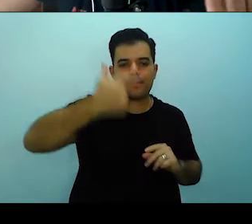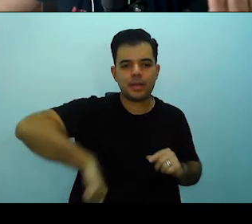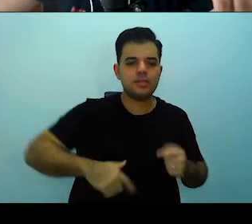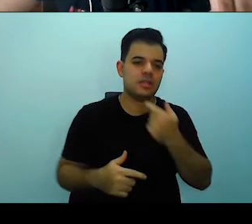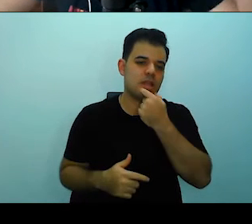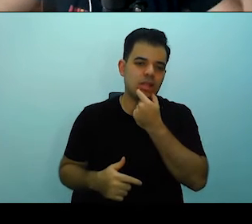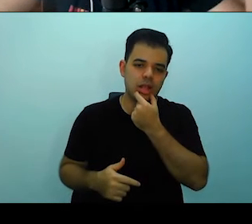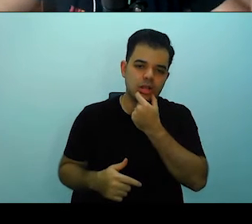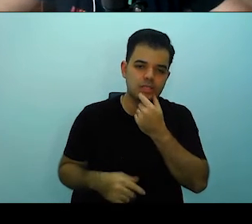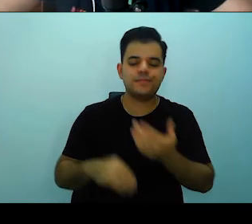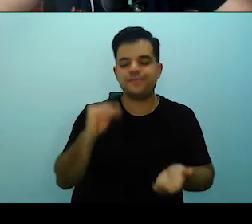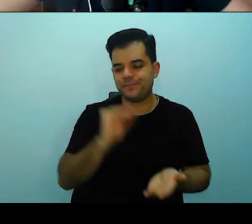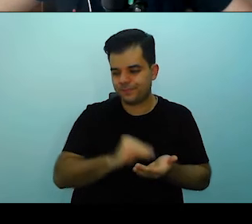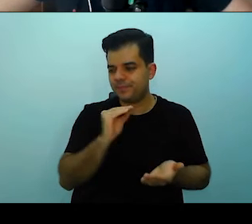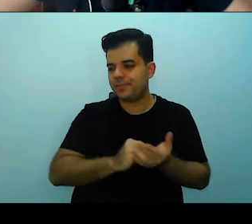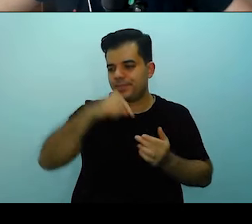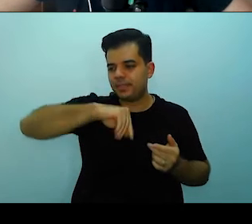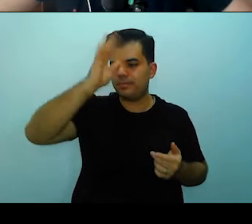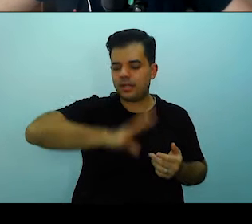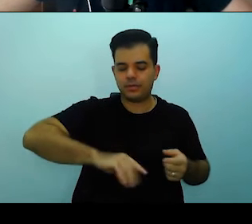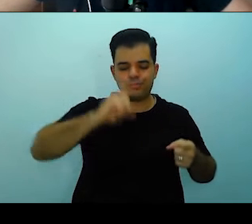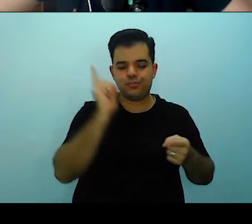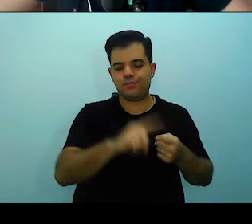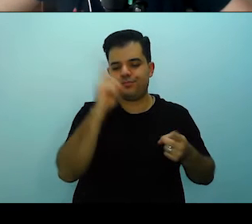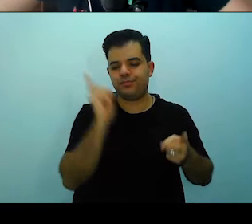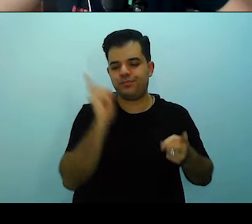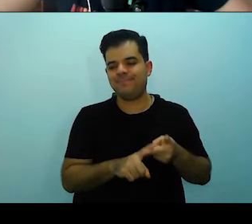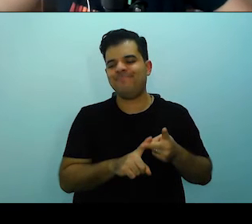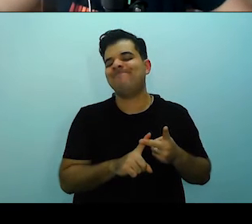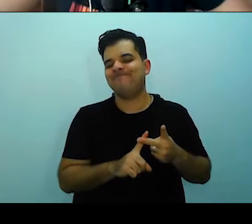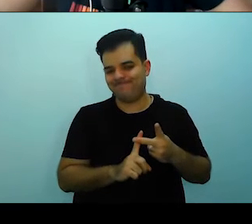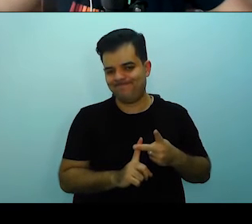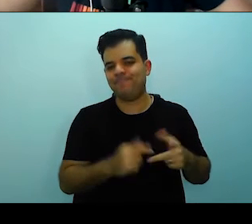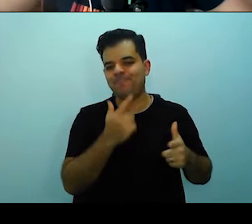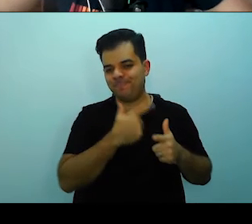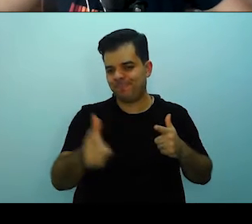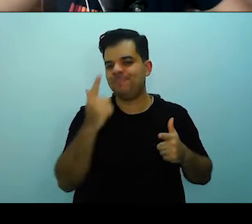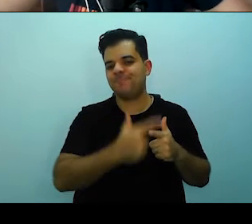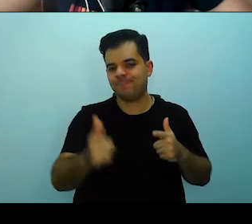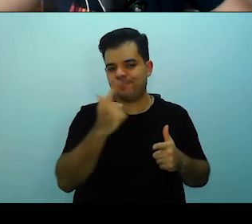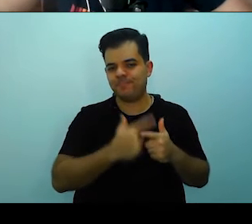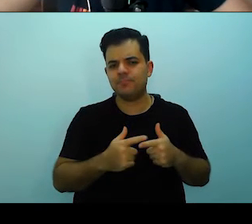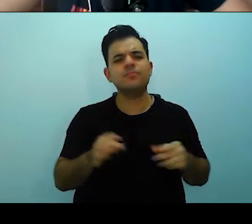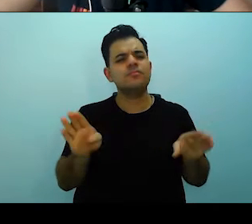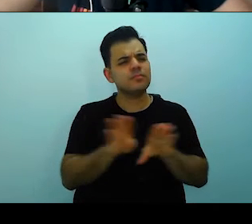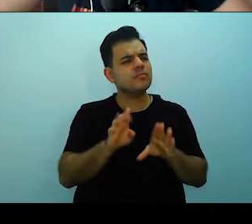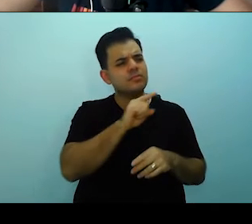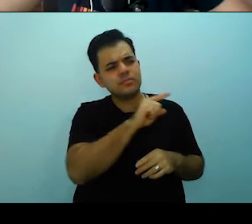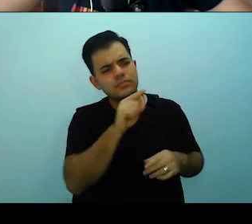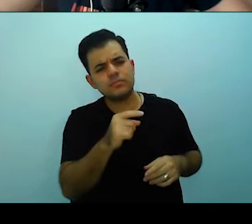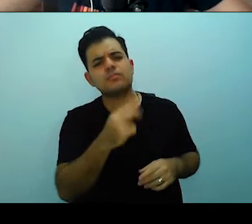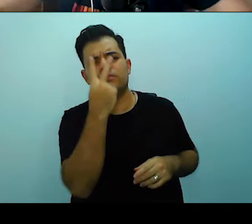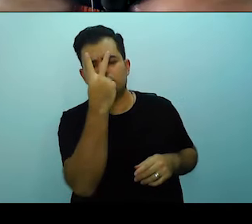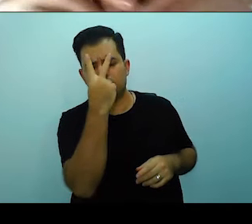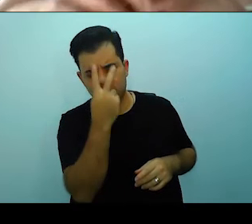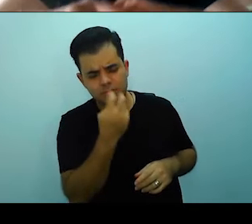tem aí 2 pontos a serem analisados, né? Evidentemente, as pessoas cegas, elas em algum momento